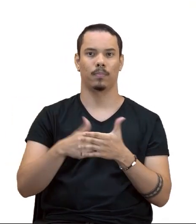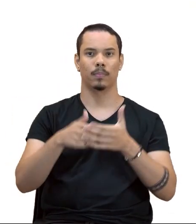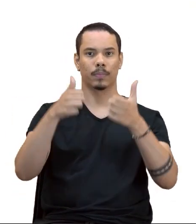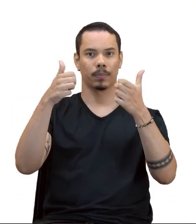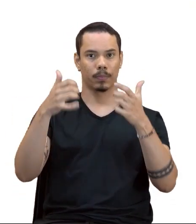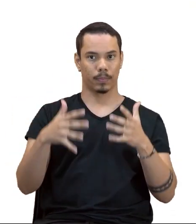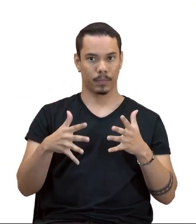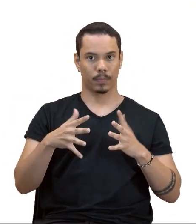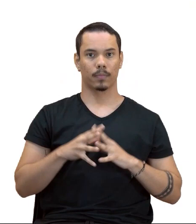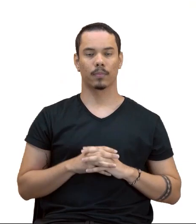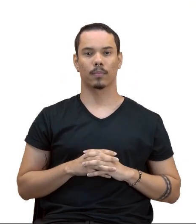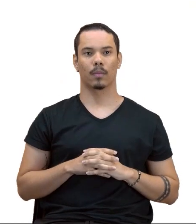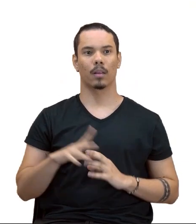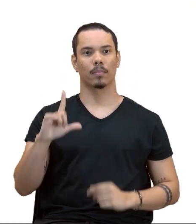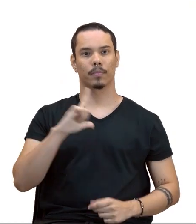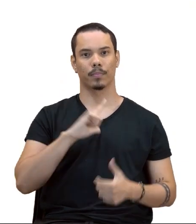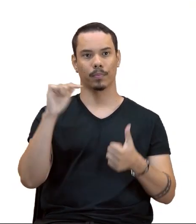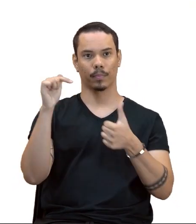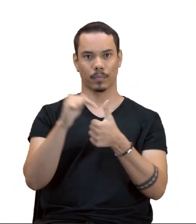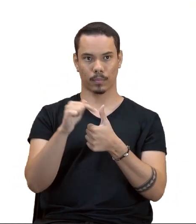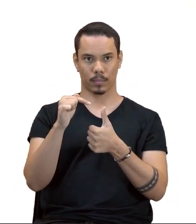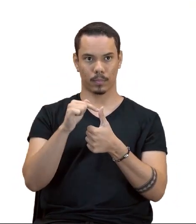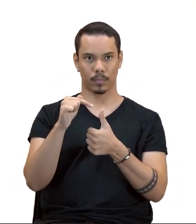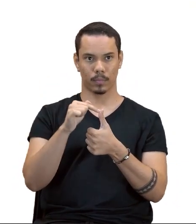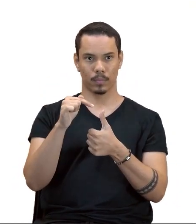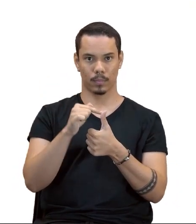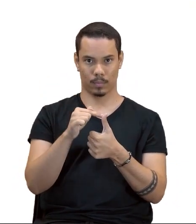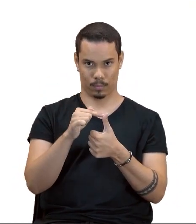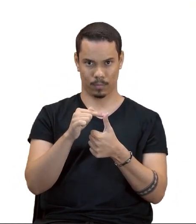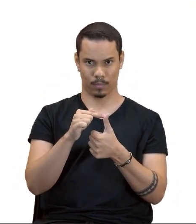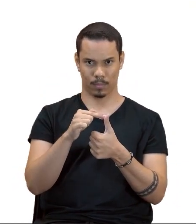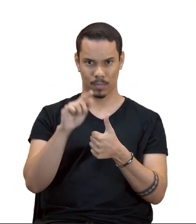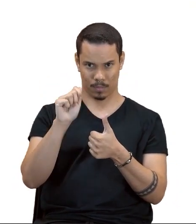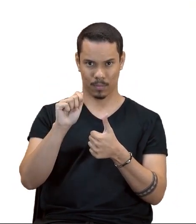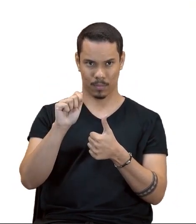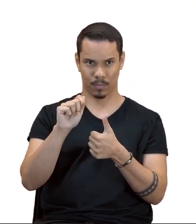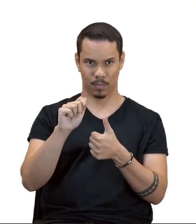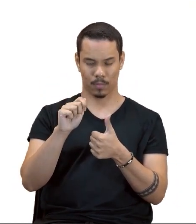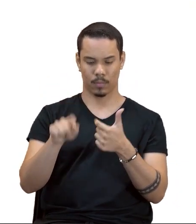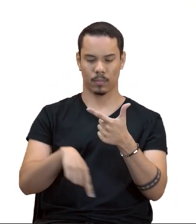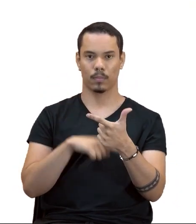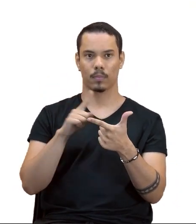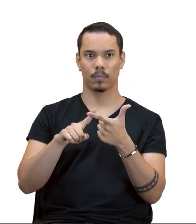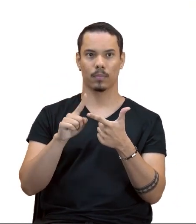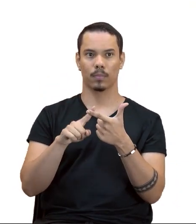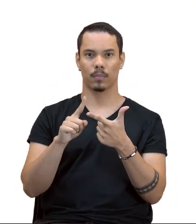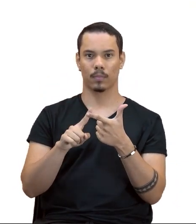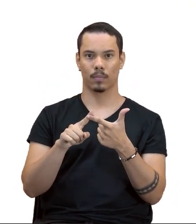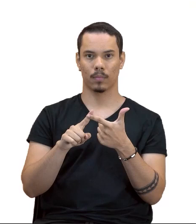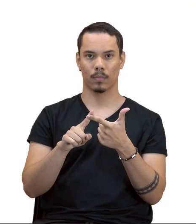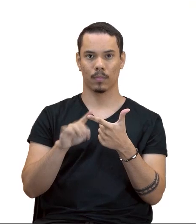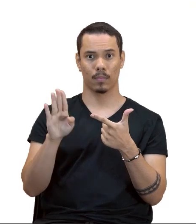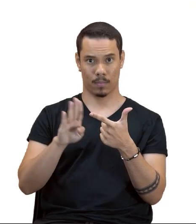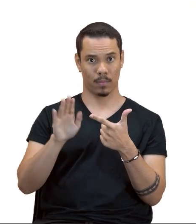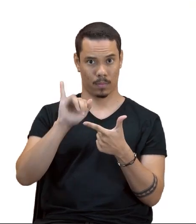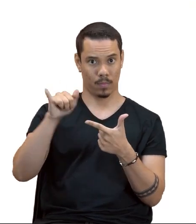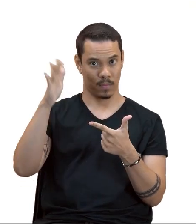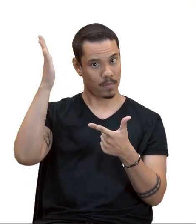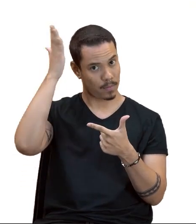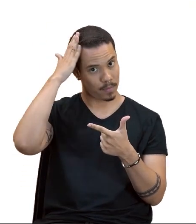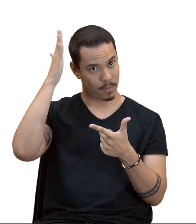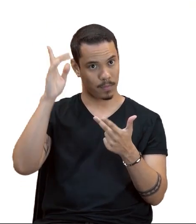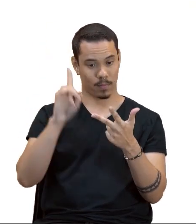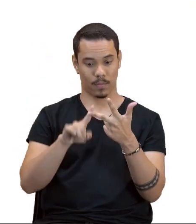está falando. A alternativa A, PIC Sidney Girão. B, PIC de Paraná.